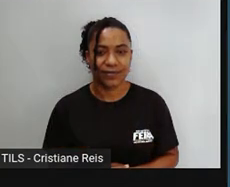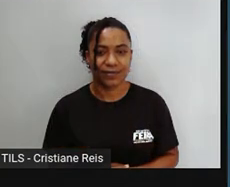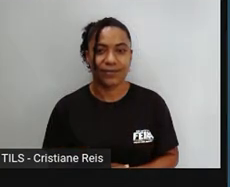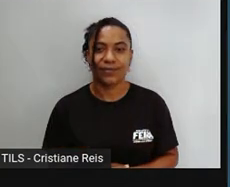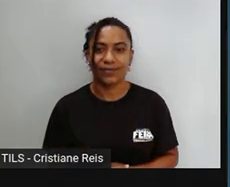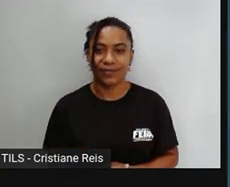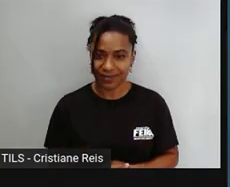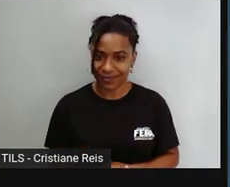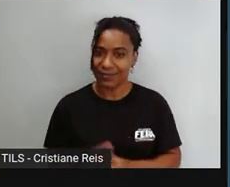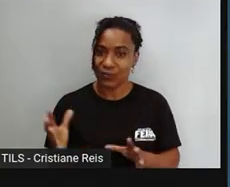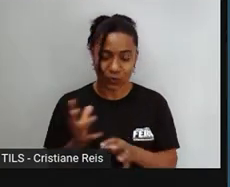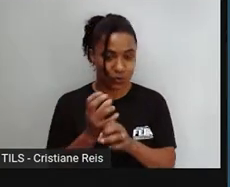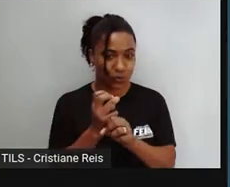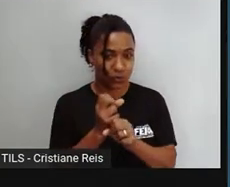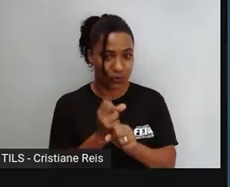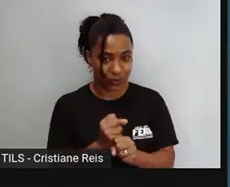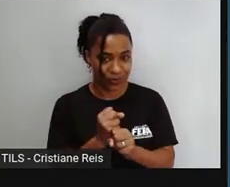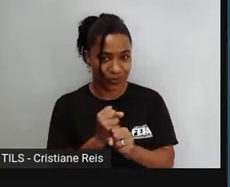Nós fizemos